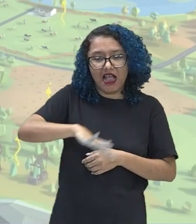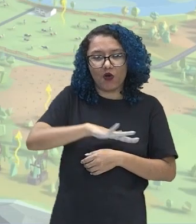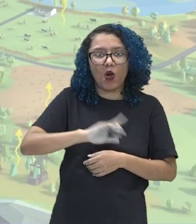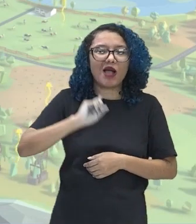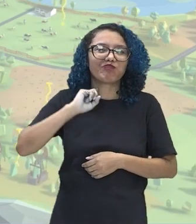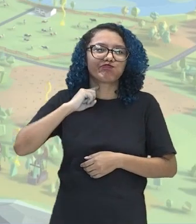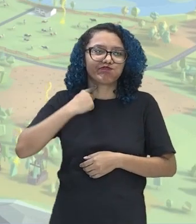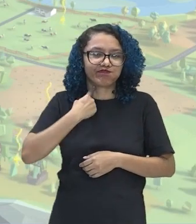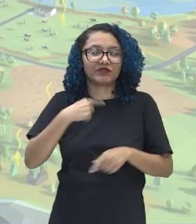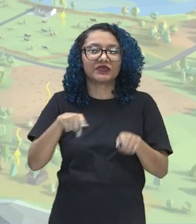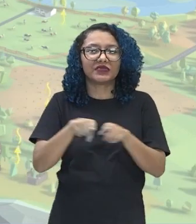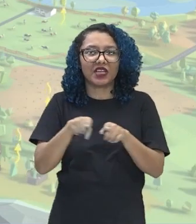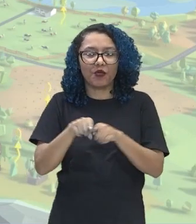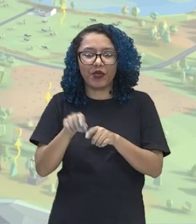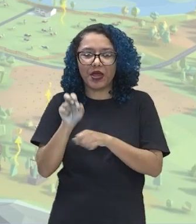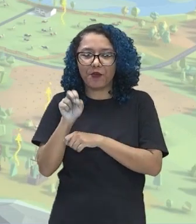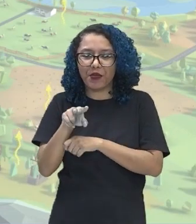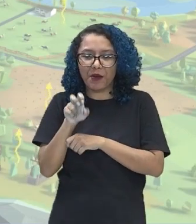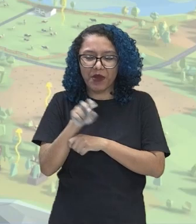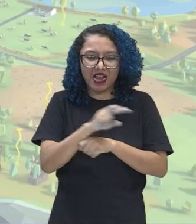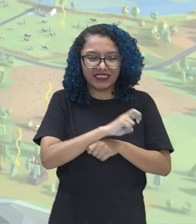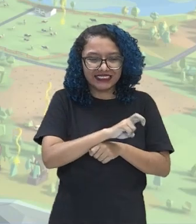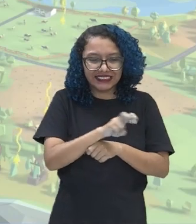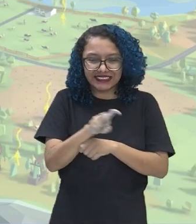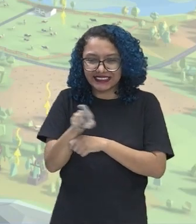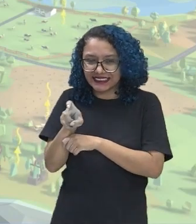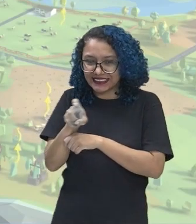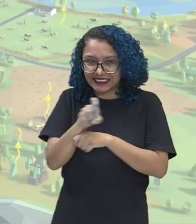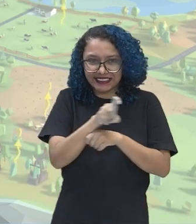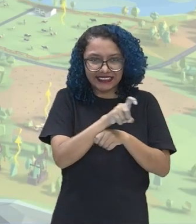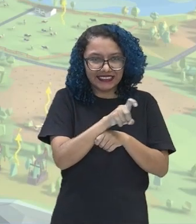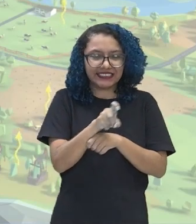temos fertilizantes e pesticidas que também estão ali